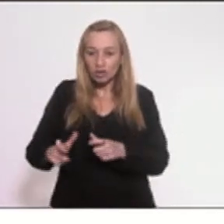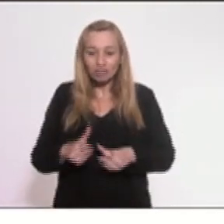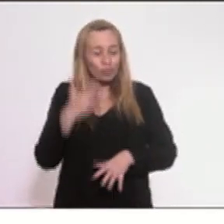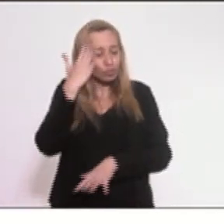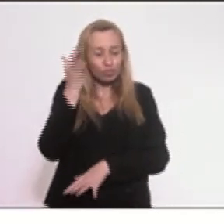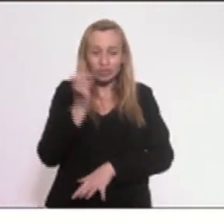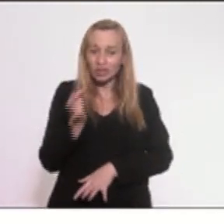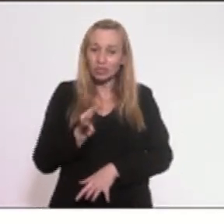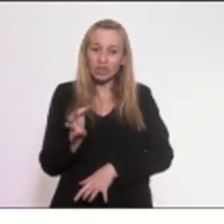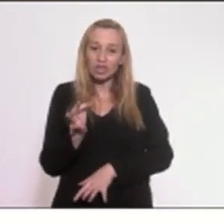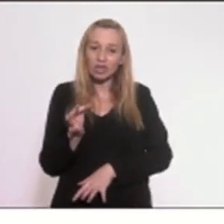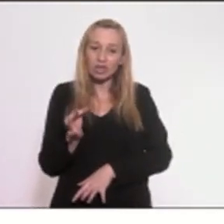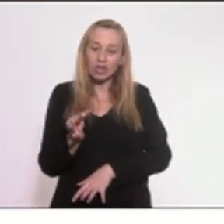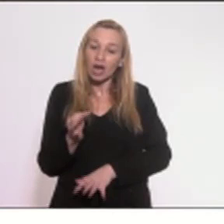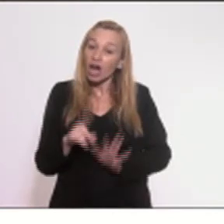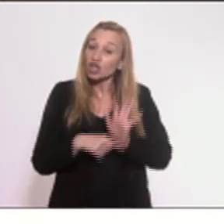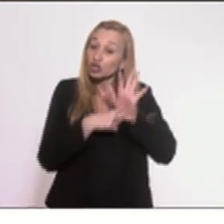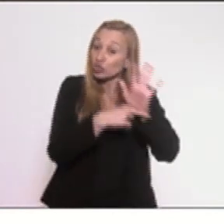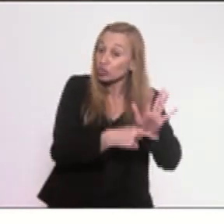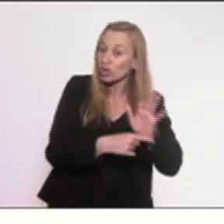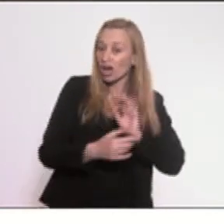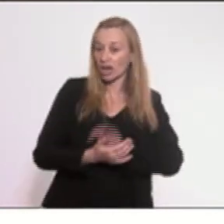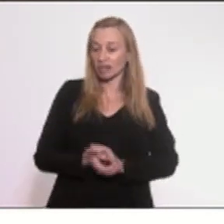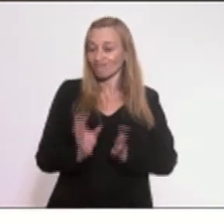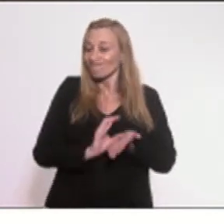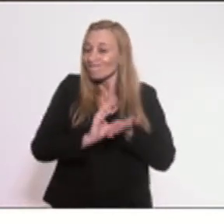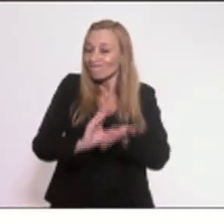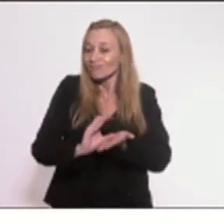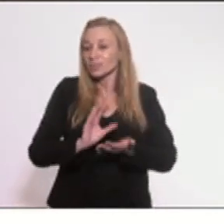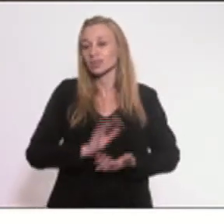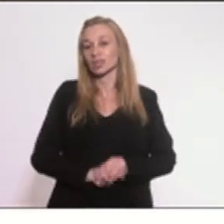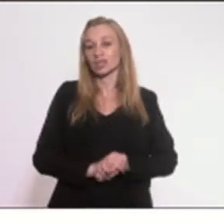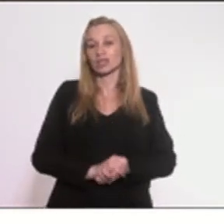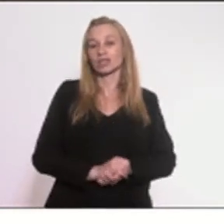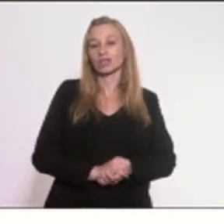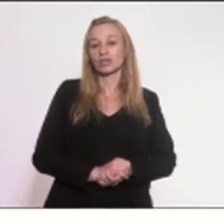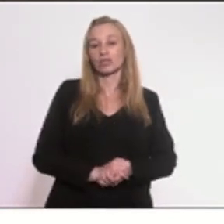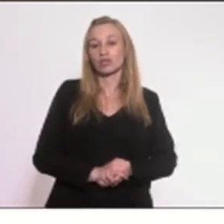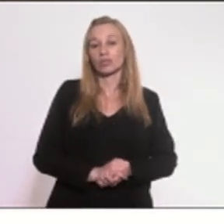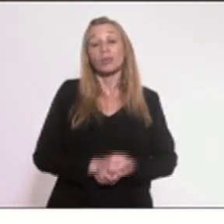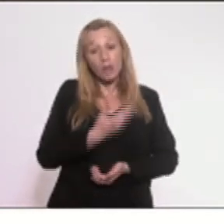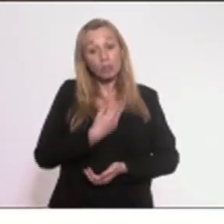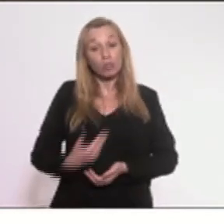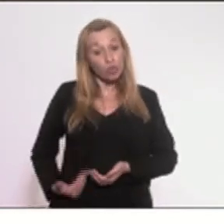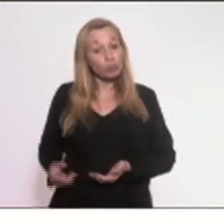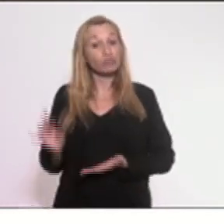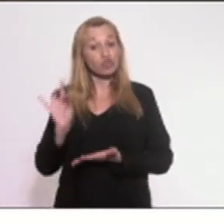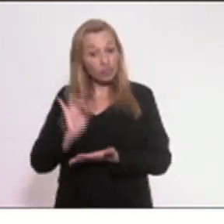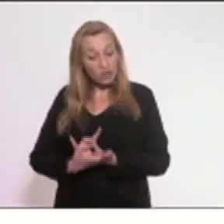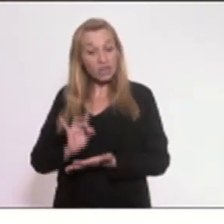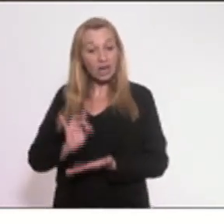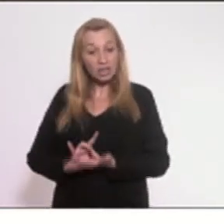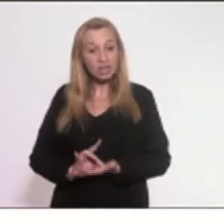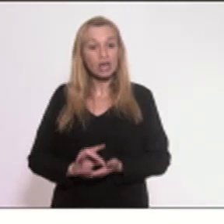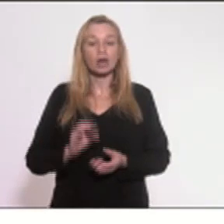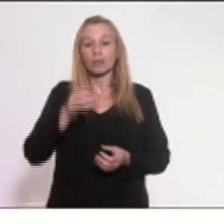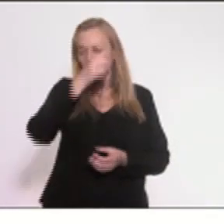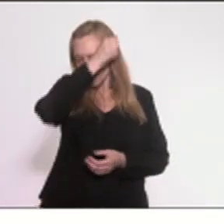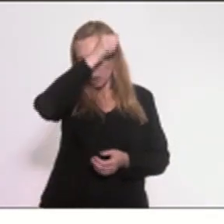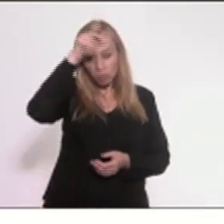investir seus recursos. E quando eu falo investir, é investimento público de verdade, para que o município